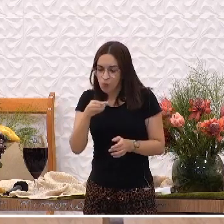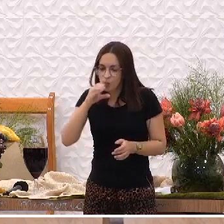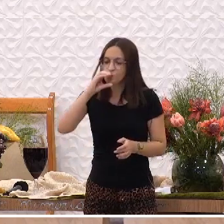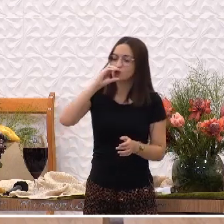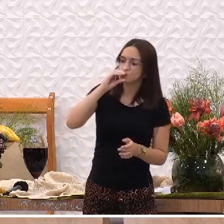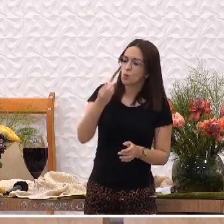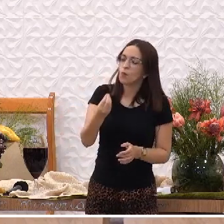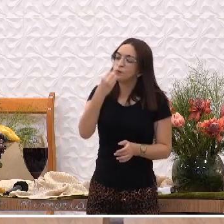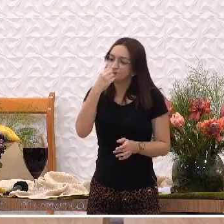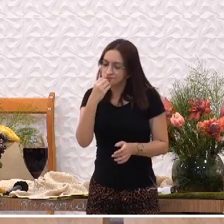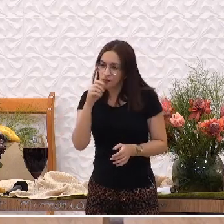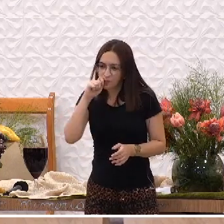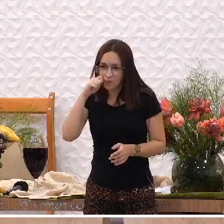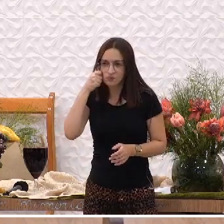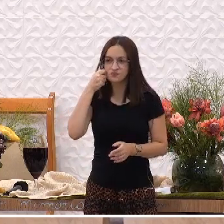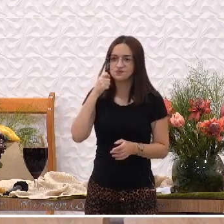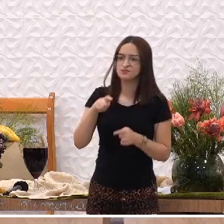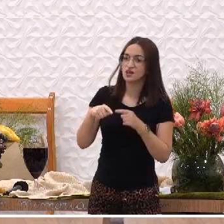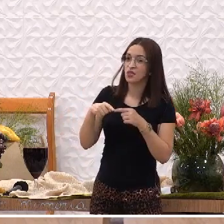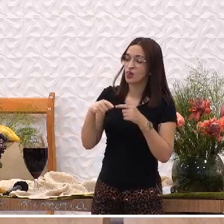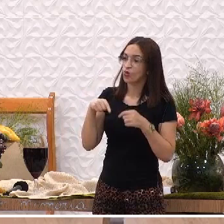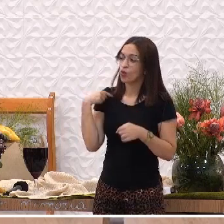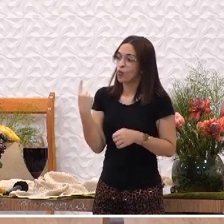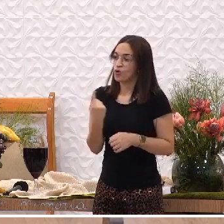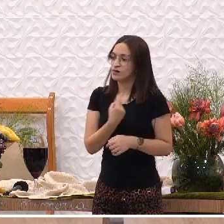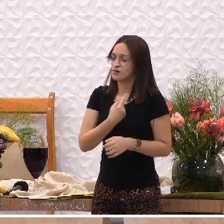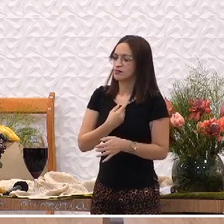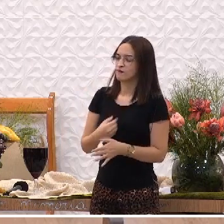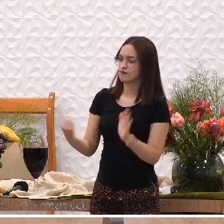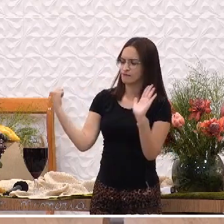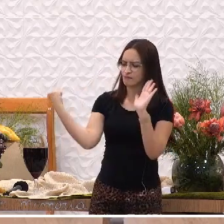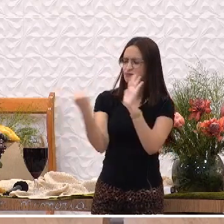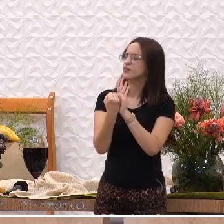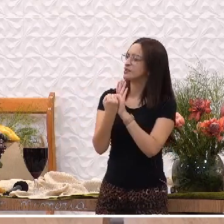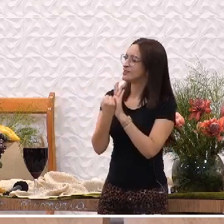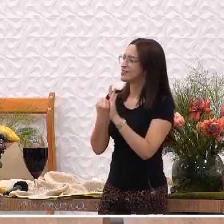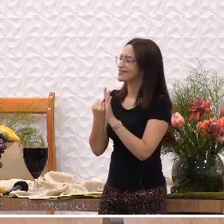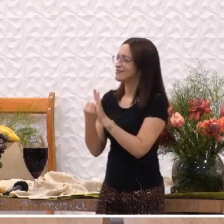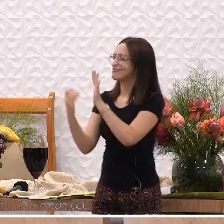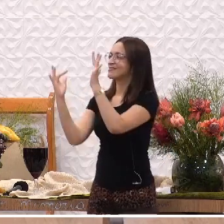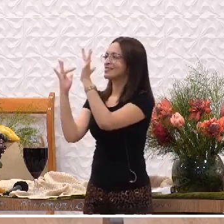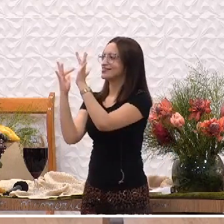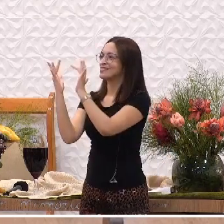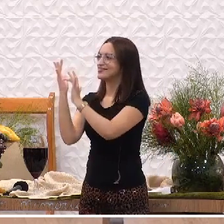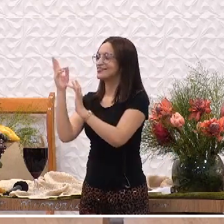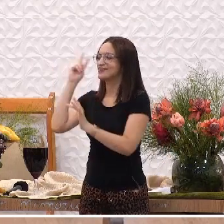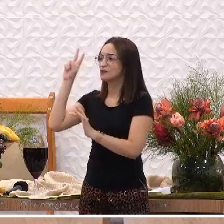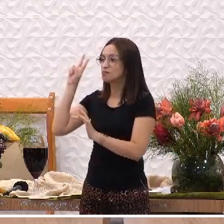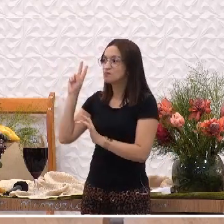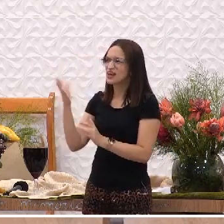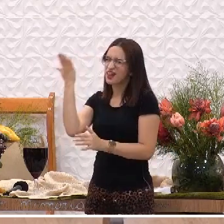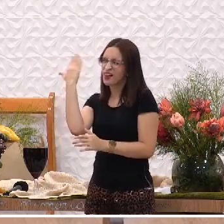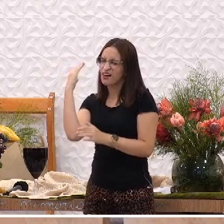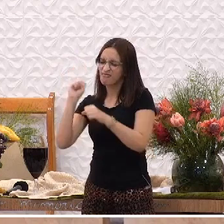gente vê como, por exemplo, o período de pandemia foi danoso para a nossa espiritualidade. Porque a gente ficou alguns meses, algumas